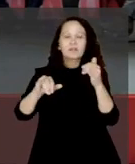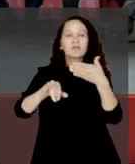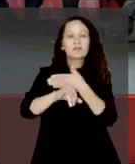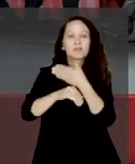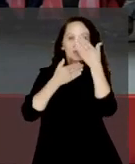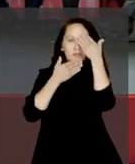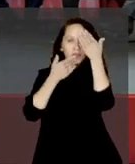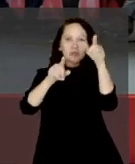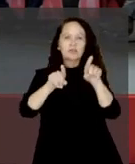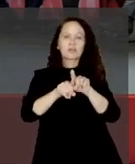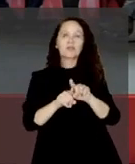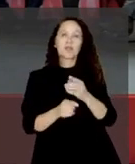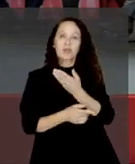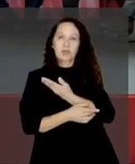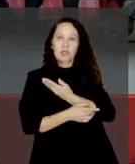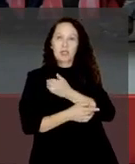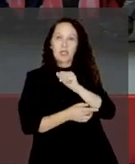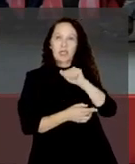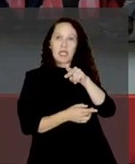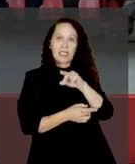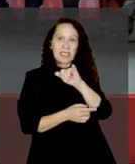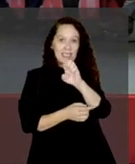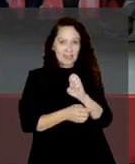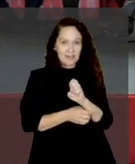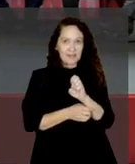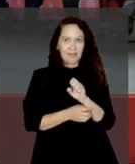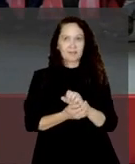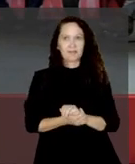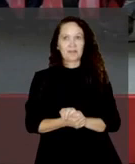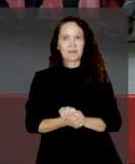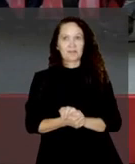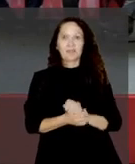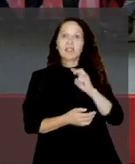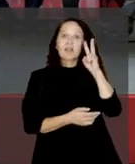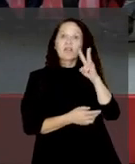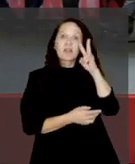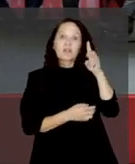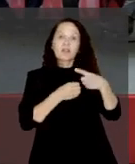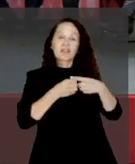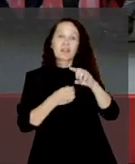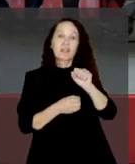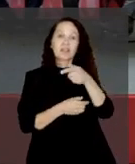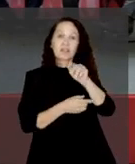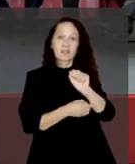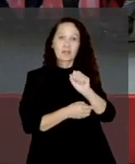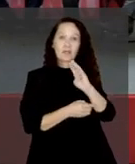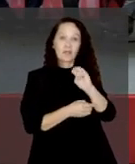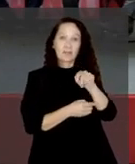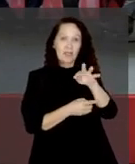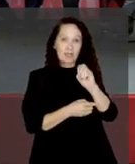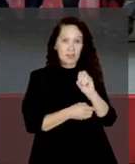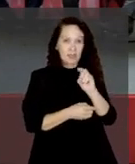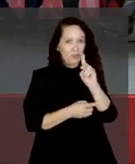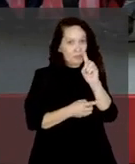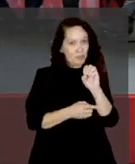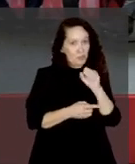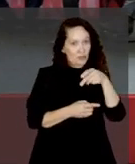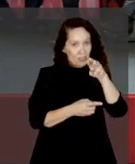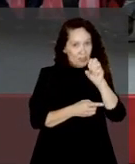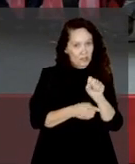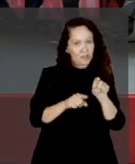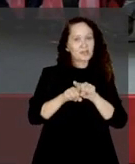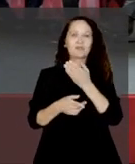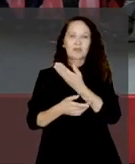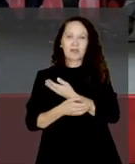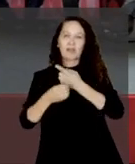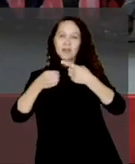de emprego, porque é por isso que a gente luta. E nós vamos conseguir isso, se Deus quiser, o ano que vem, elegendo o nosso grande companheiro Luiz Inácio